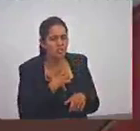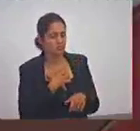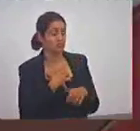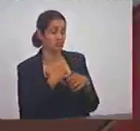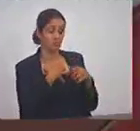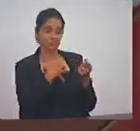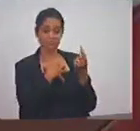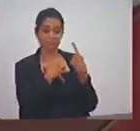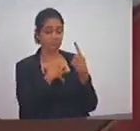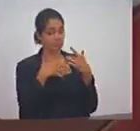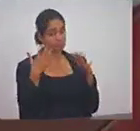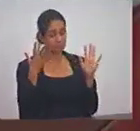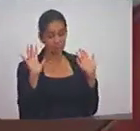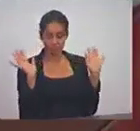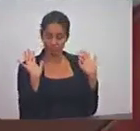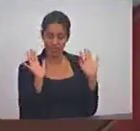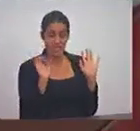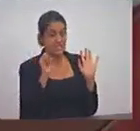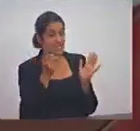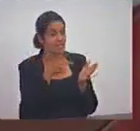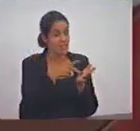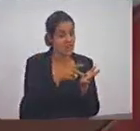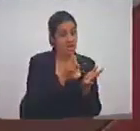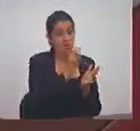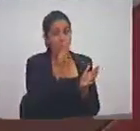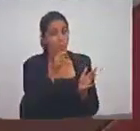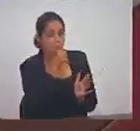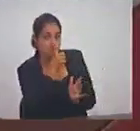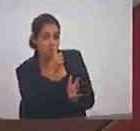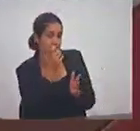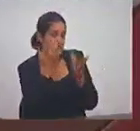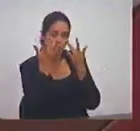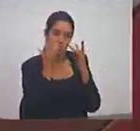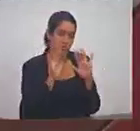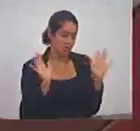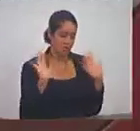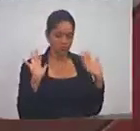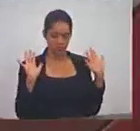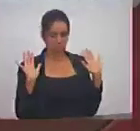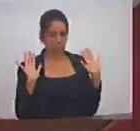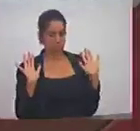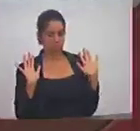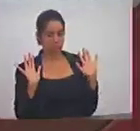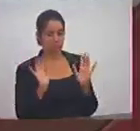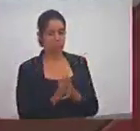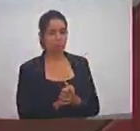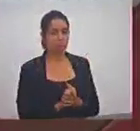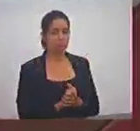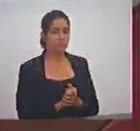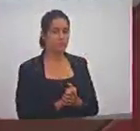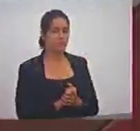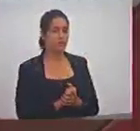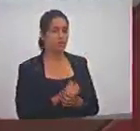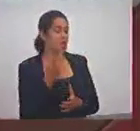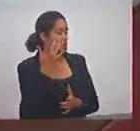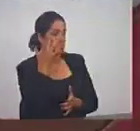sendo movendo, se é verdade ou mentira, foi ele que disse, sendo movido uma ação contra ele, uma sindicância contra ele na prefeitura. Não